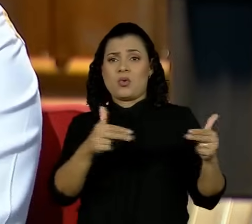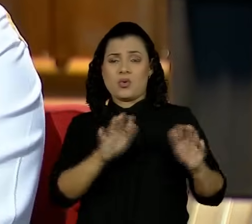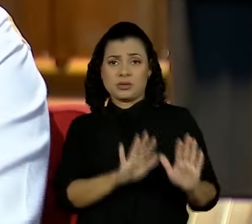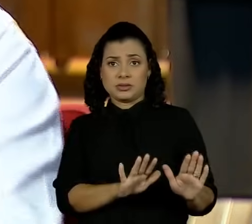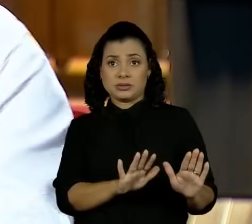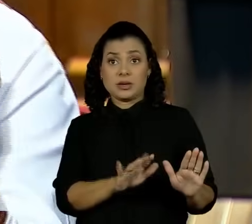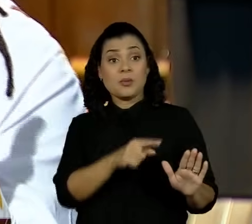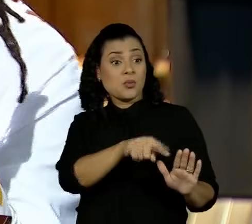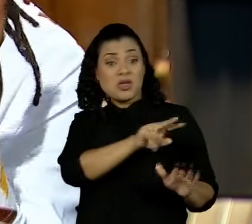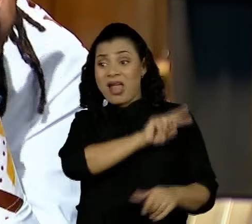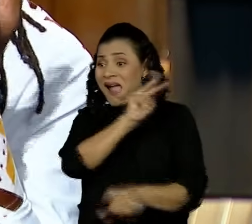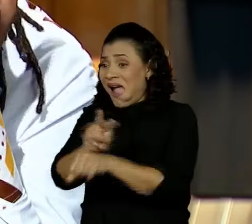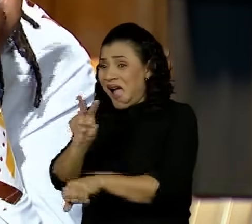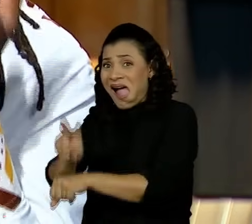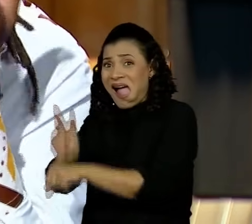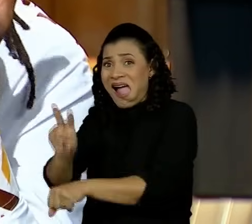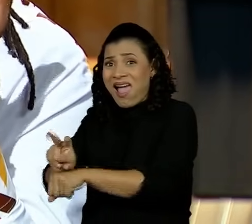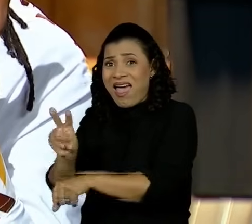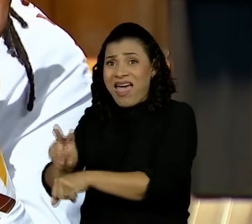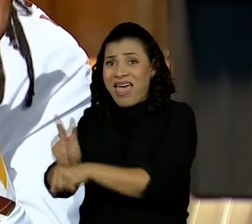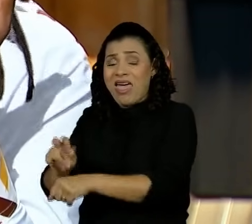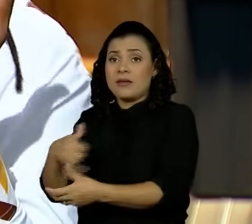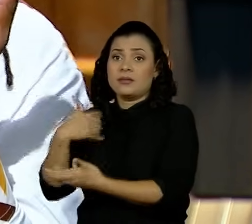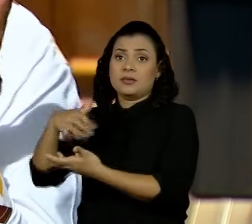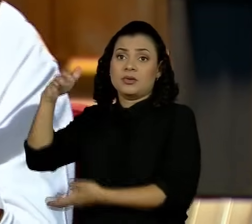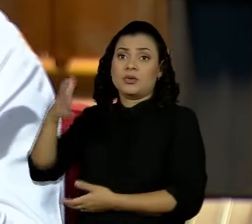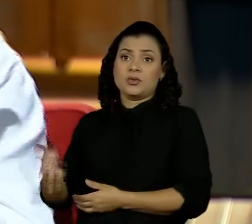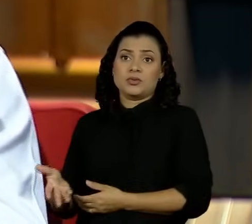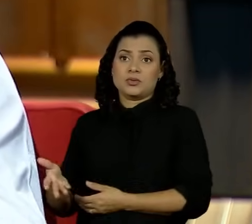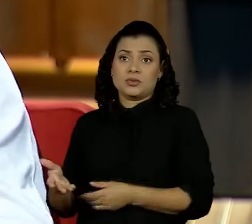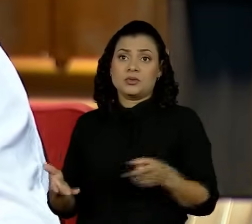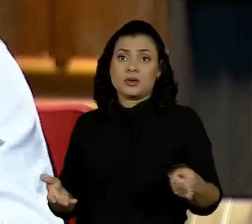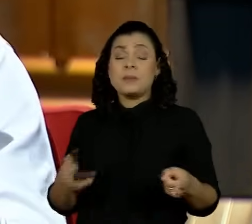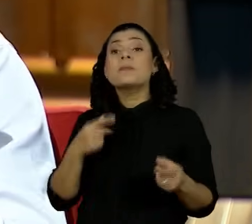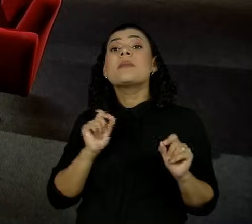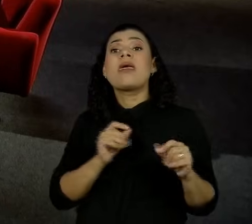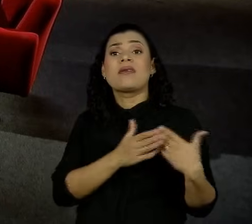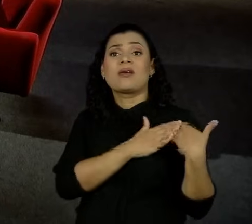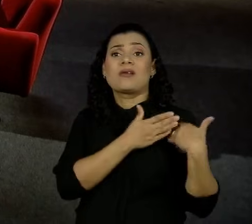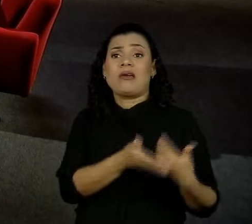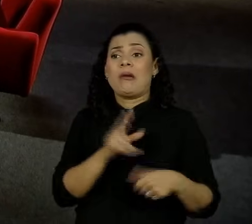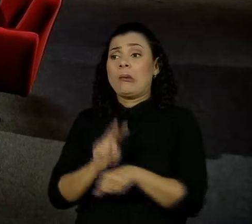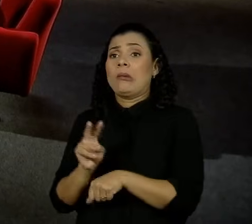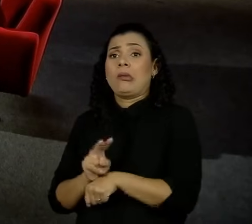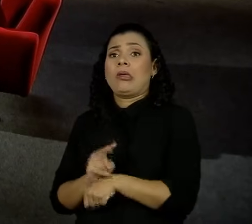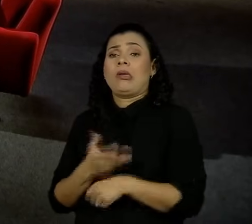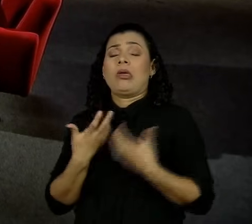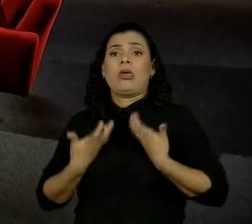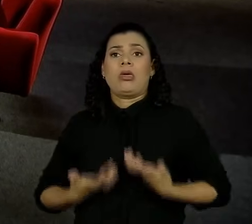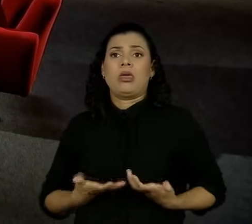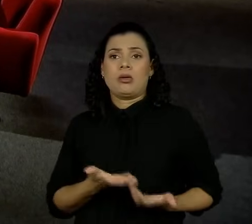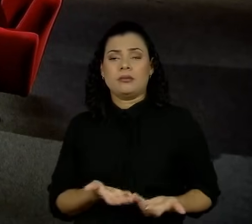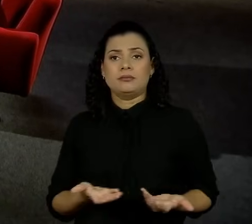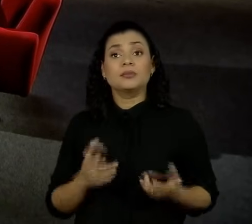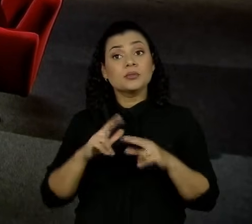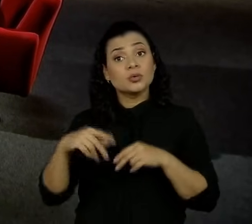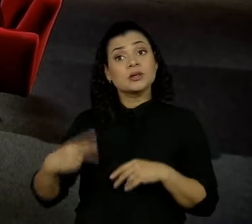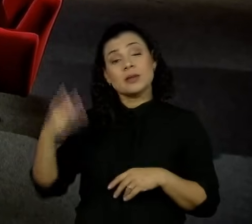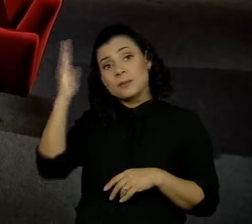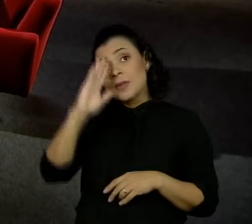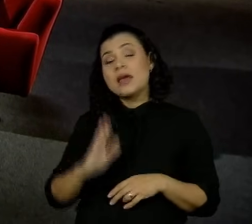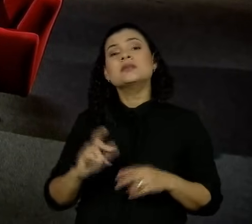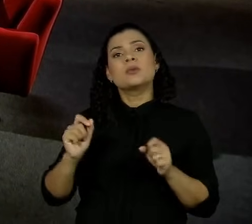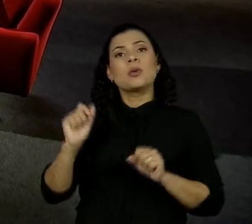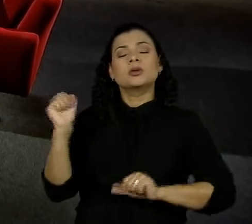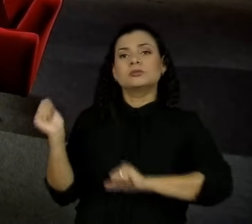Porque senão a gente garante o direito da pessoa idosa e viola de quem está cuidando. E eu acho que o Brasil pode ser inovador nesse